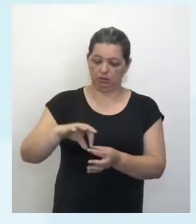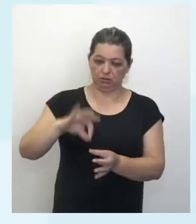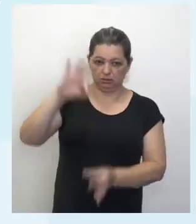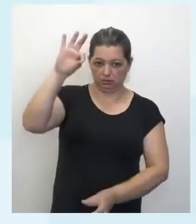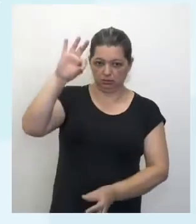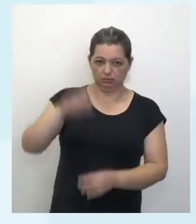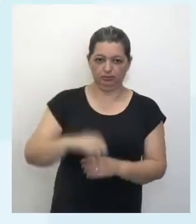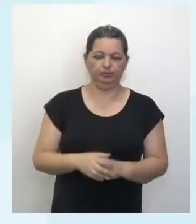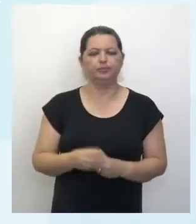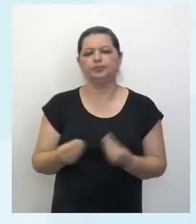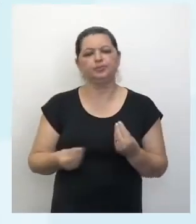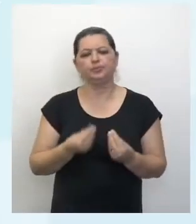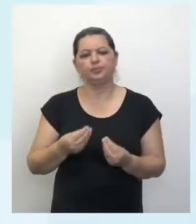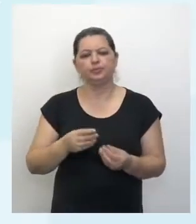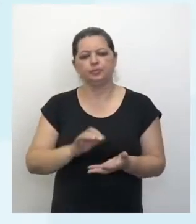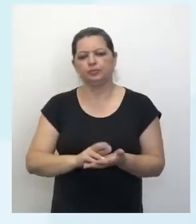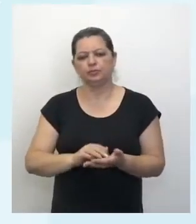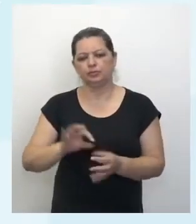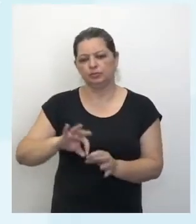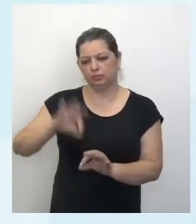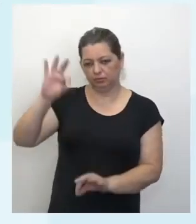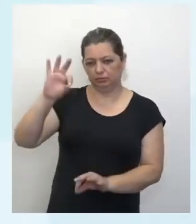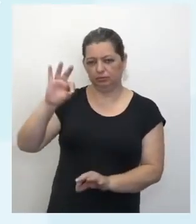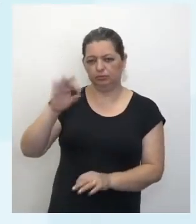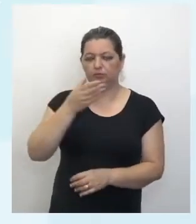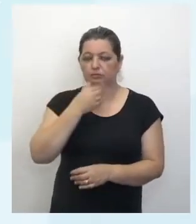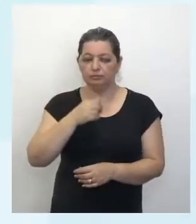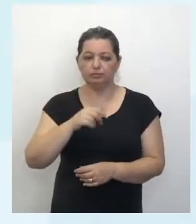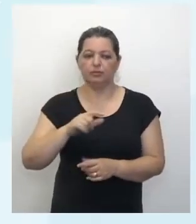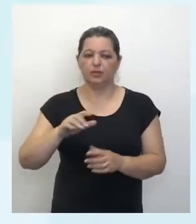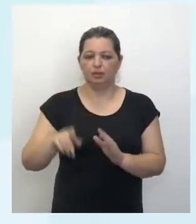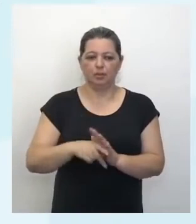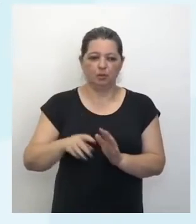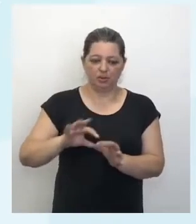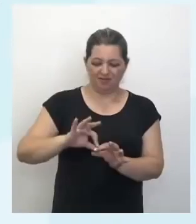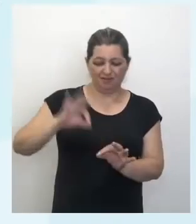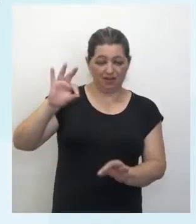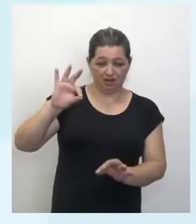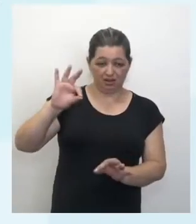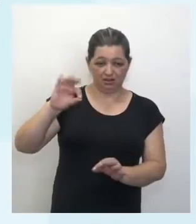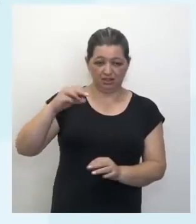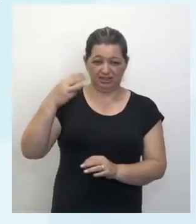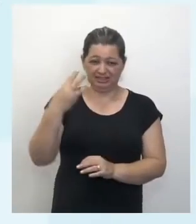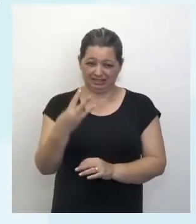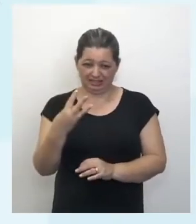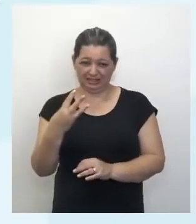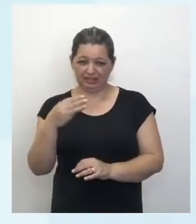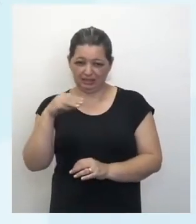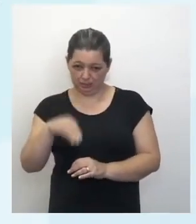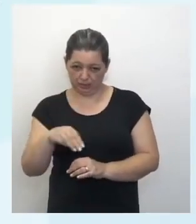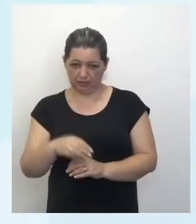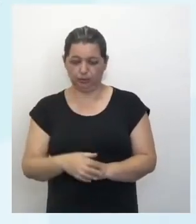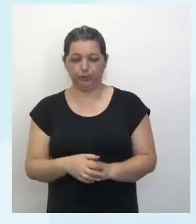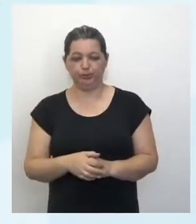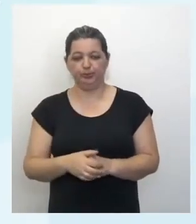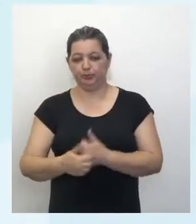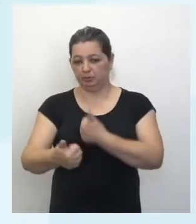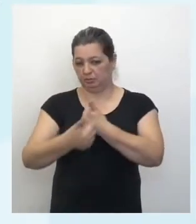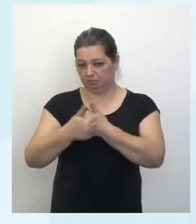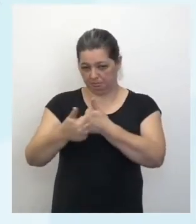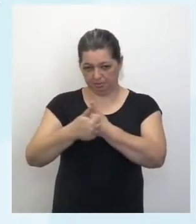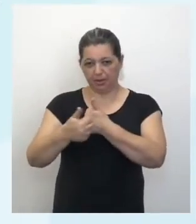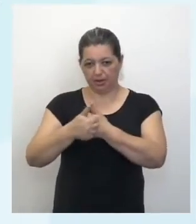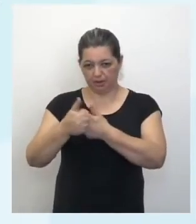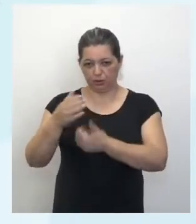altura deste poste, Manuel colocou uma vara de 3 metros, faltou um pedacinho nesse texto, né, ali próximo do poste,